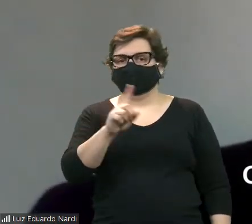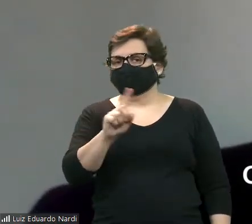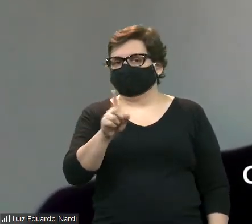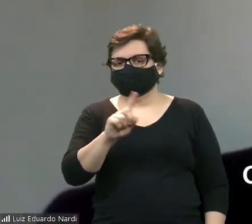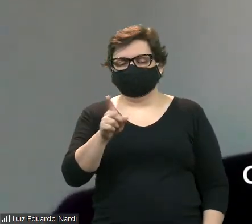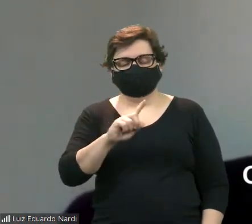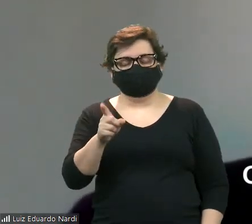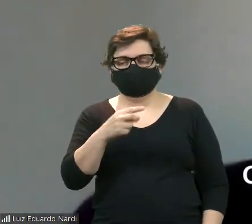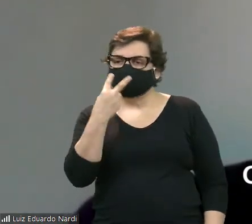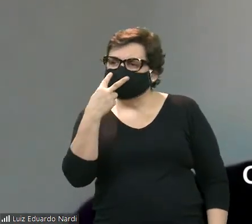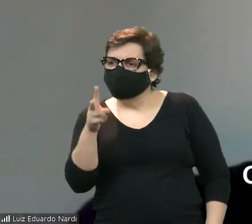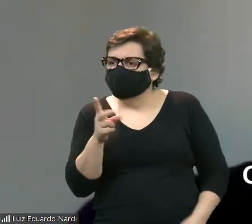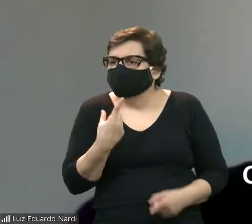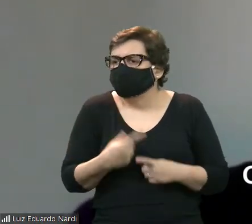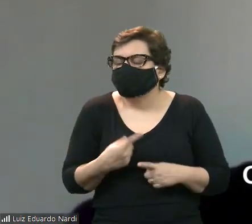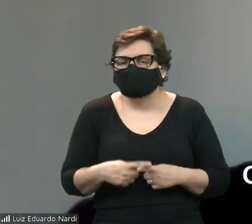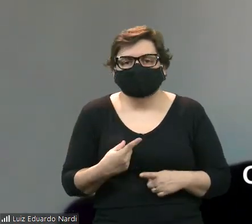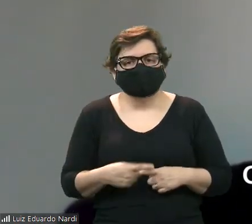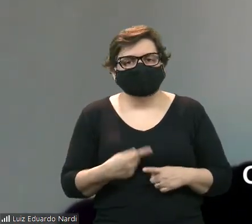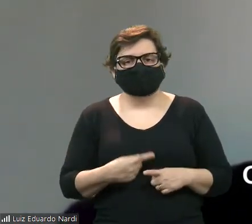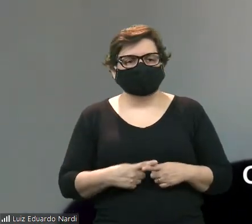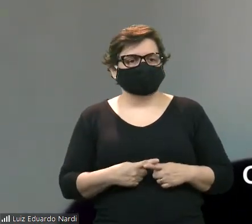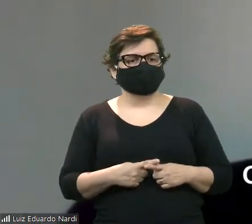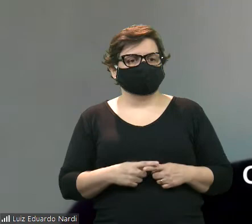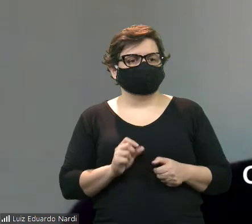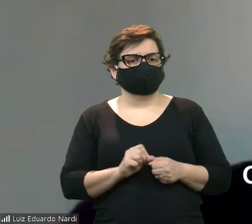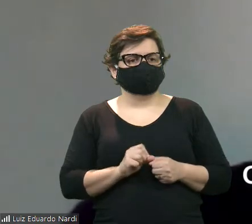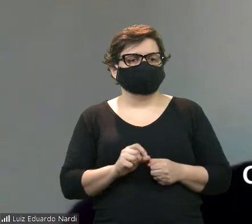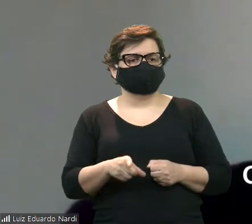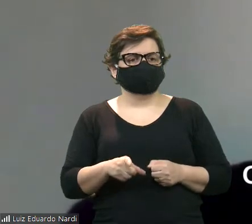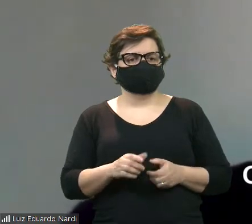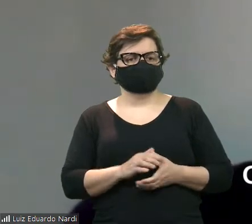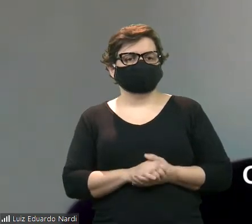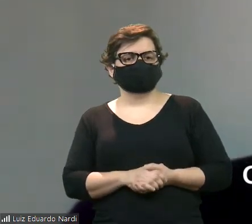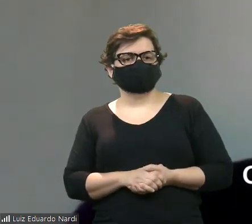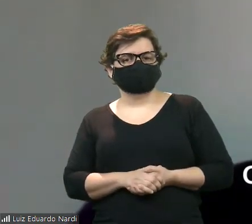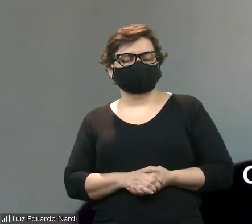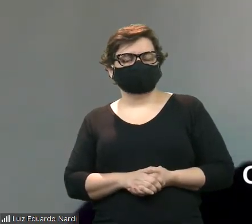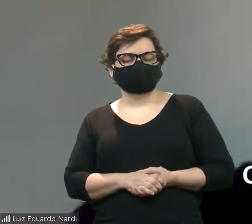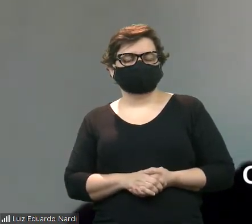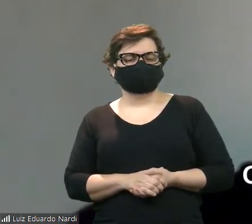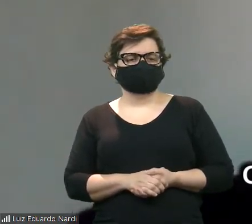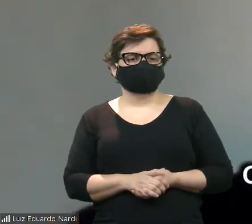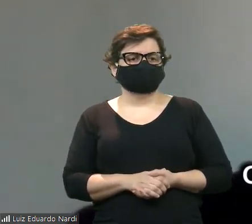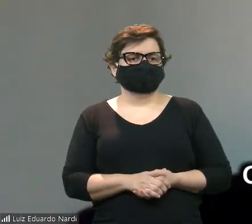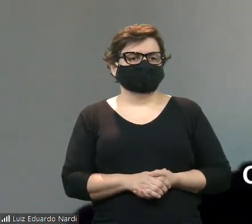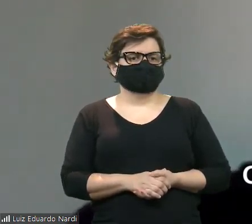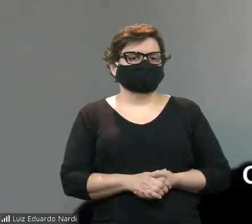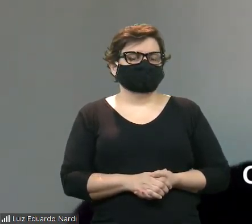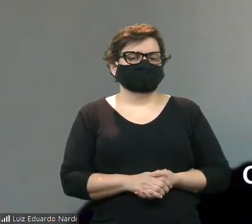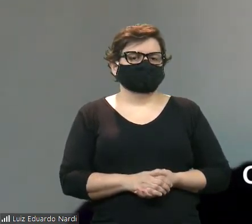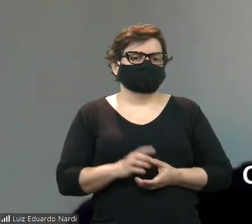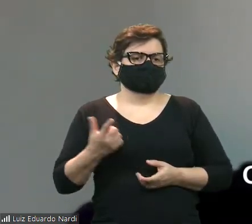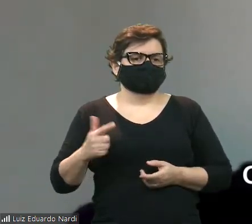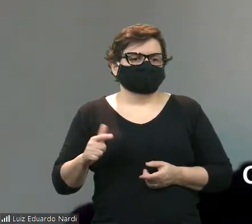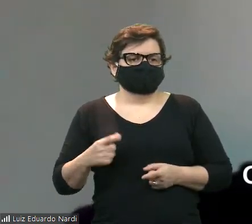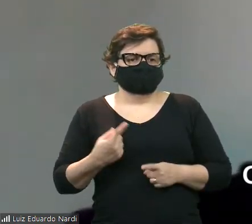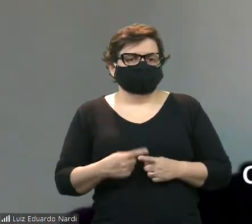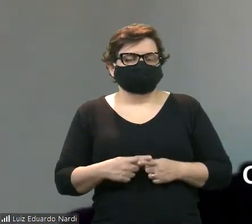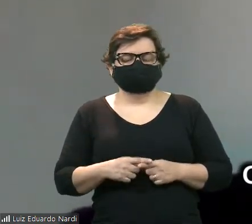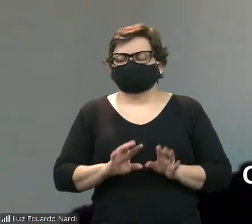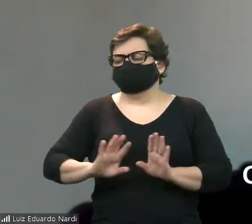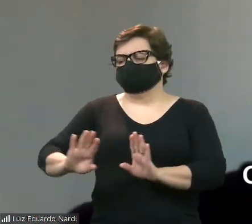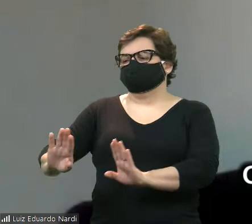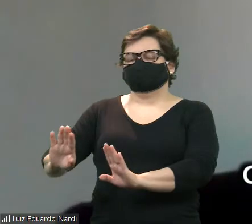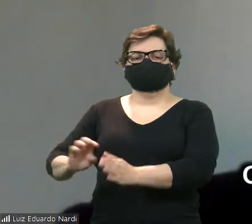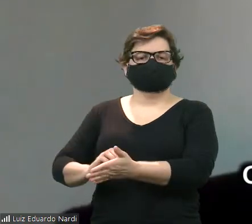nenhuma razão, eminente vereador e prezado amigo Cícero, não vem nenhuma razão, deixe o